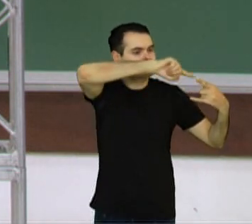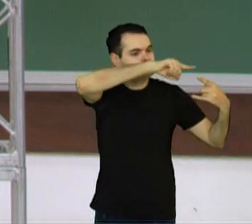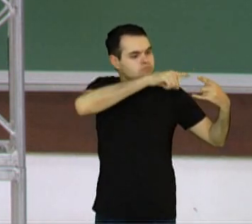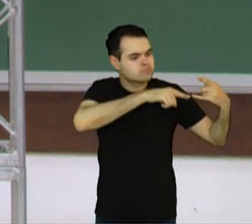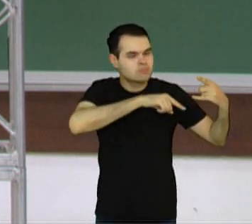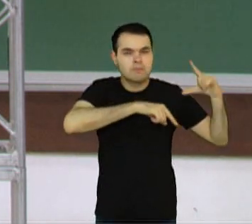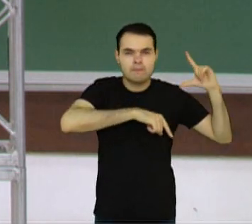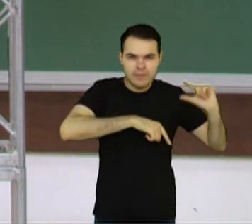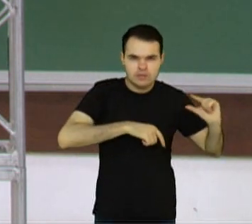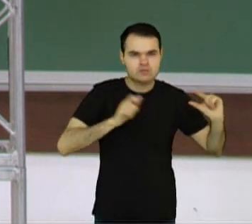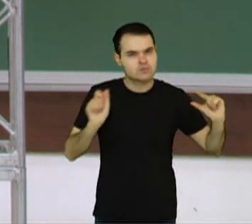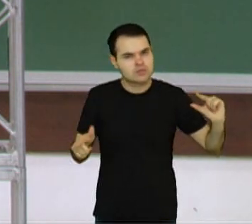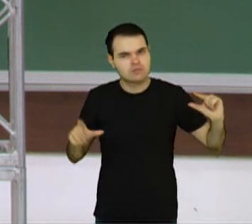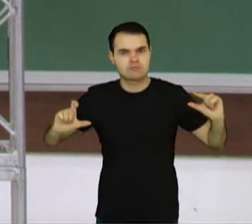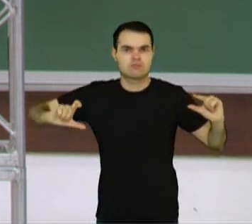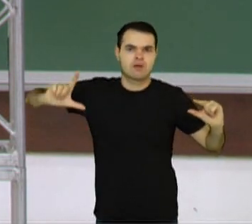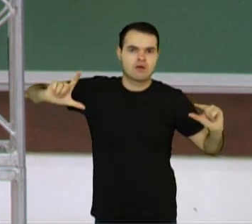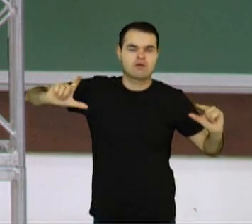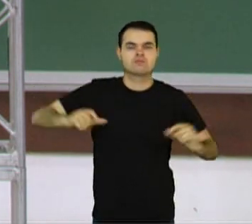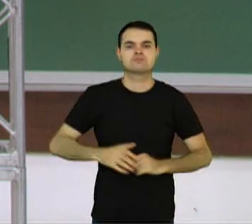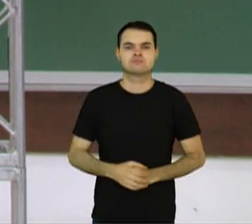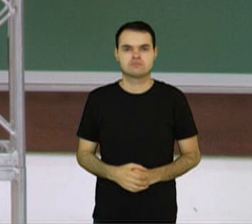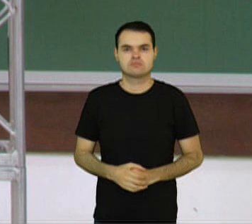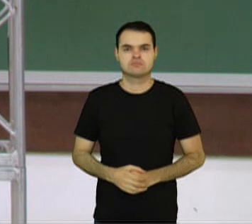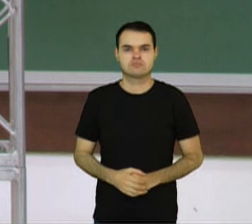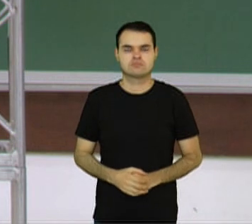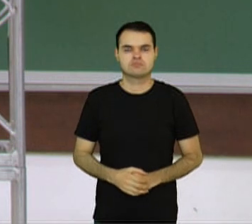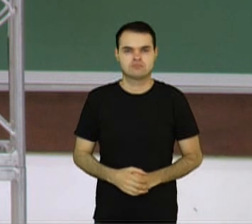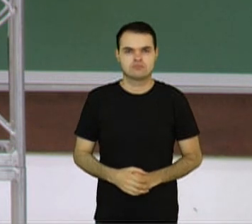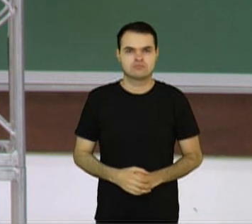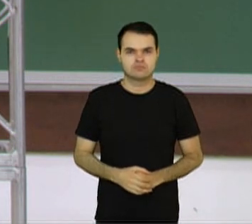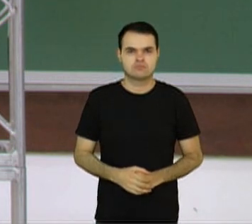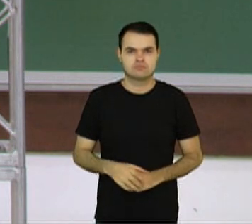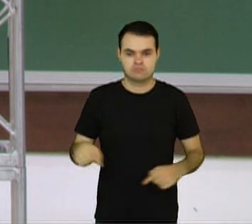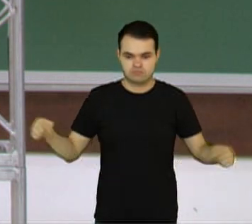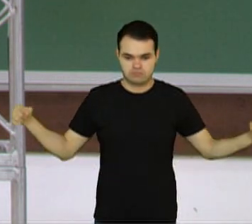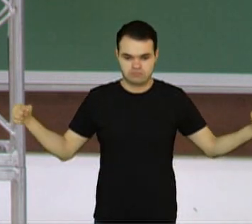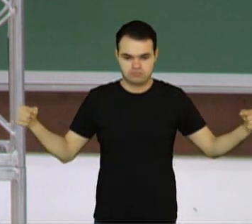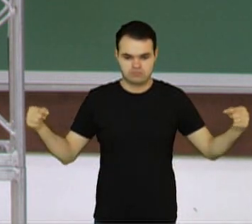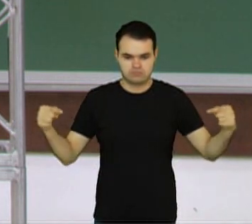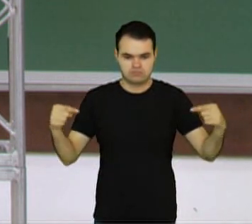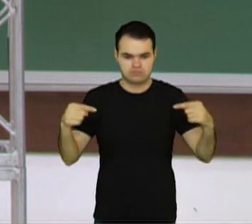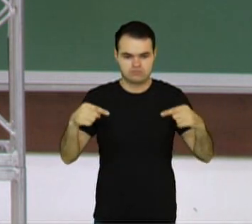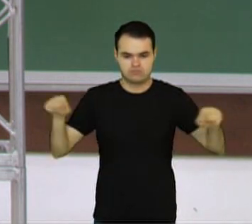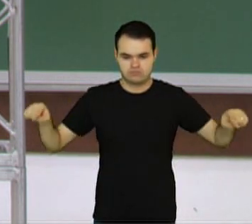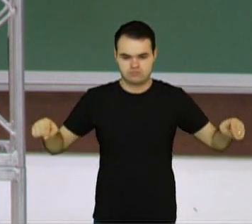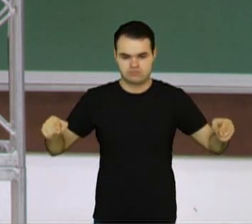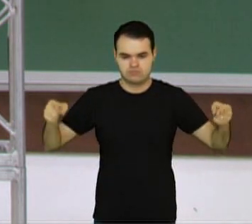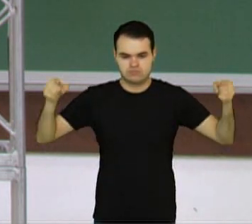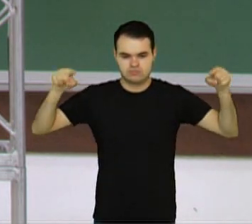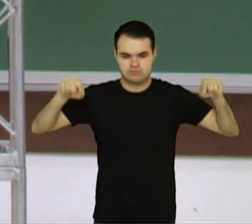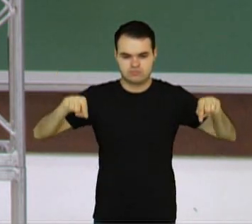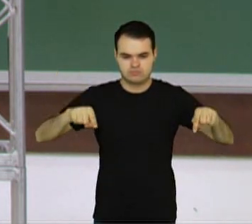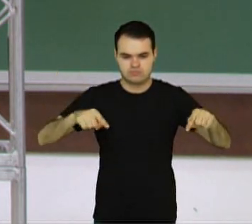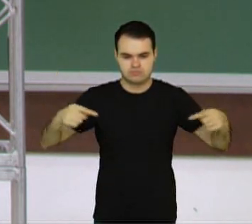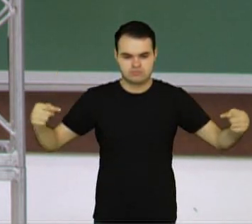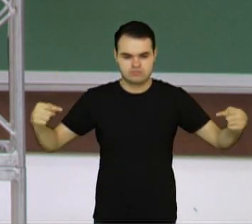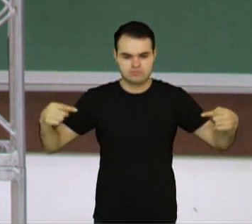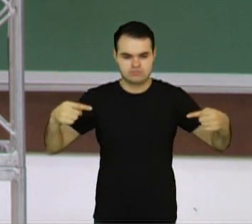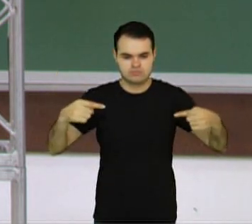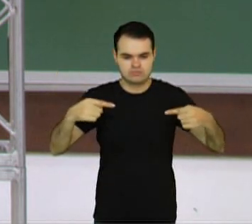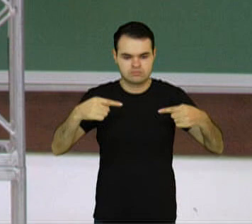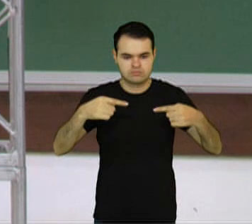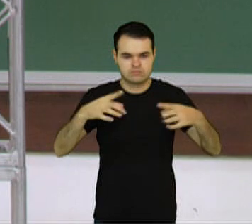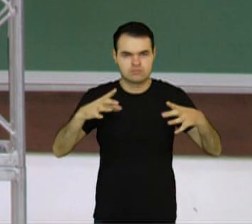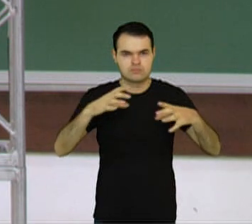que é menor do que a primeira. E uma onda vai passar pela outra. Nesse ponto da superposição, o que acontece? Ambas